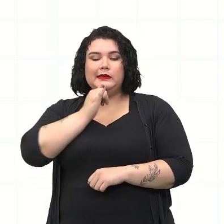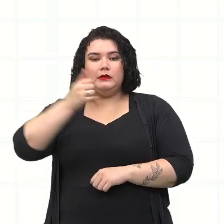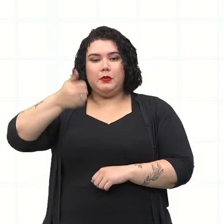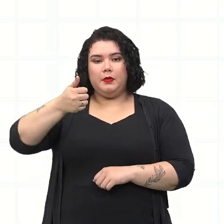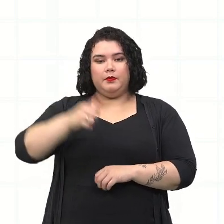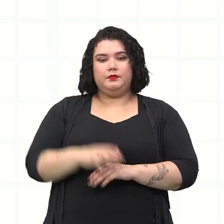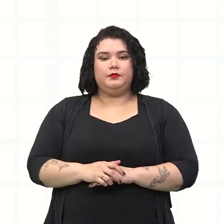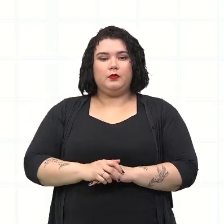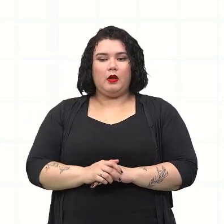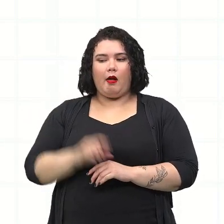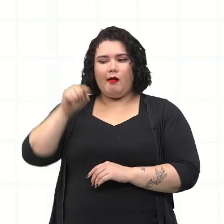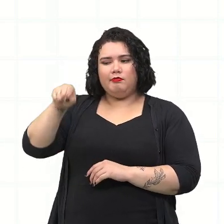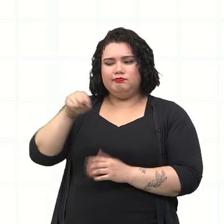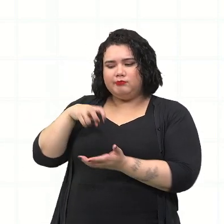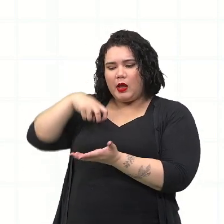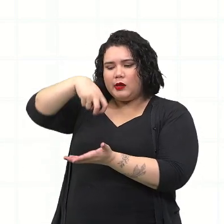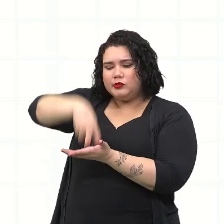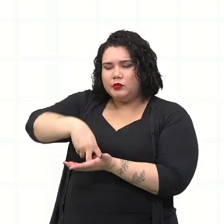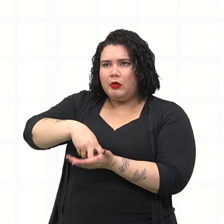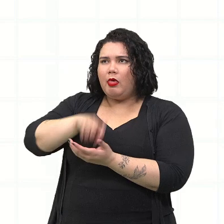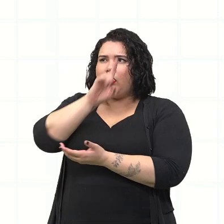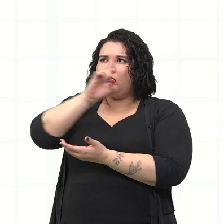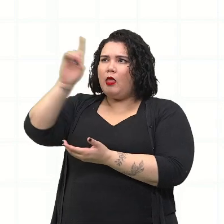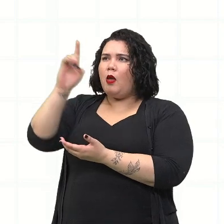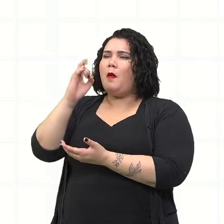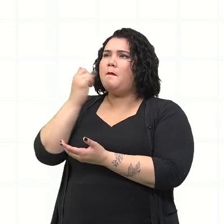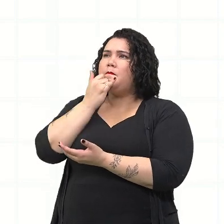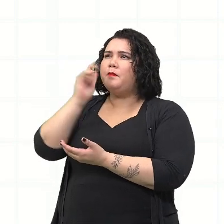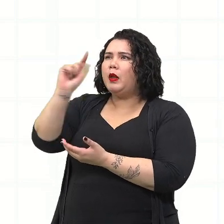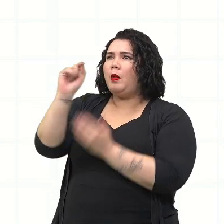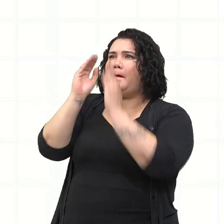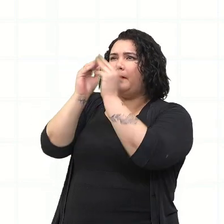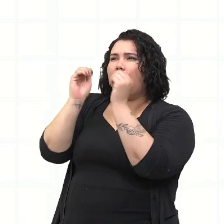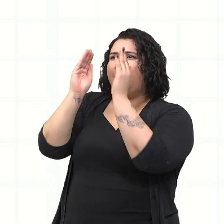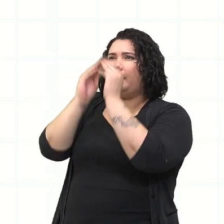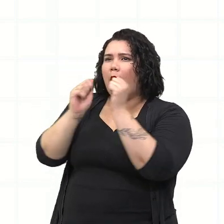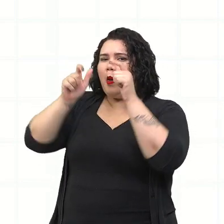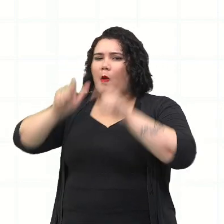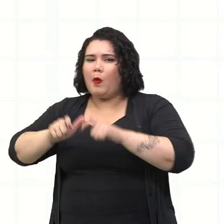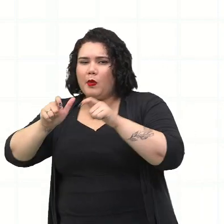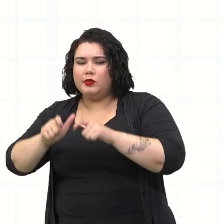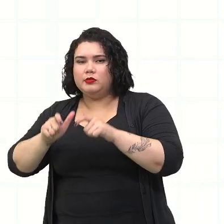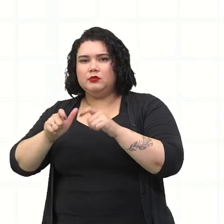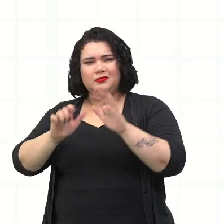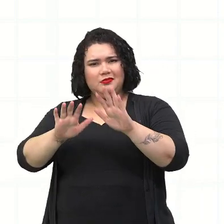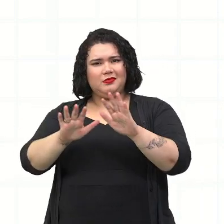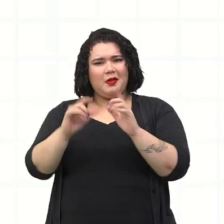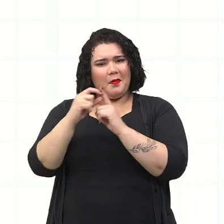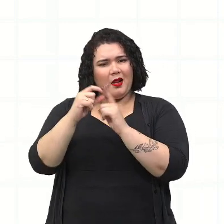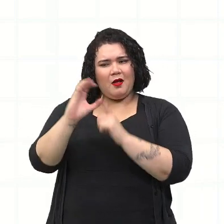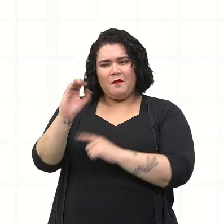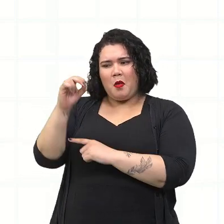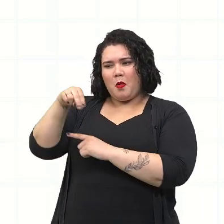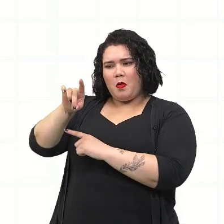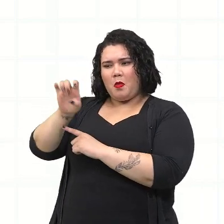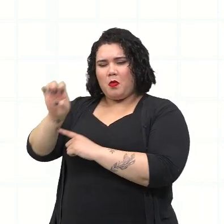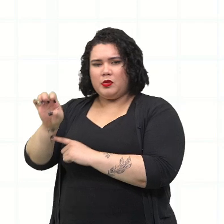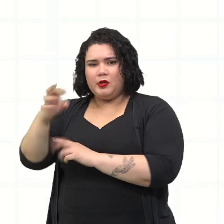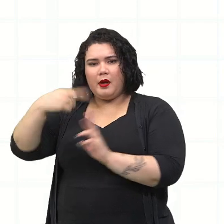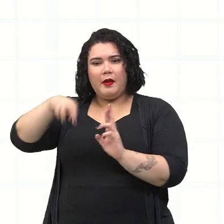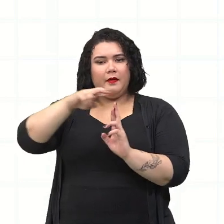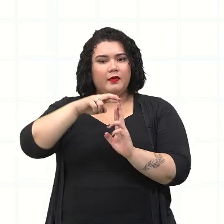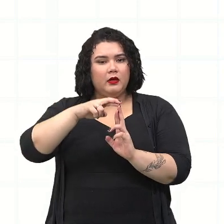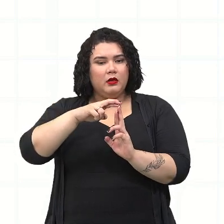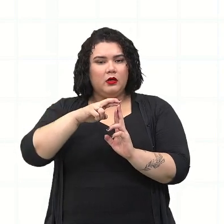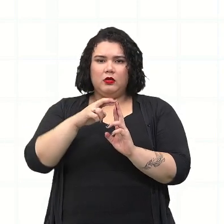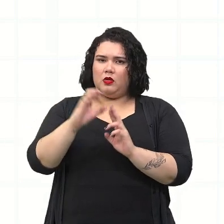onde o fiel pedia perdão a Deus, não havia sinceridade. Esse onde aqui é o pronome relativo está se referindo à oração.